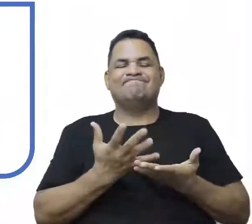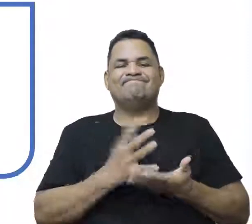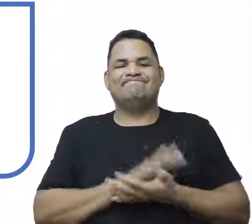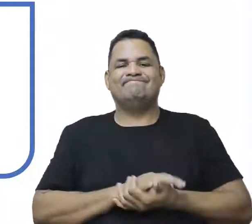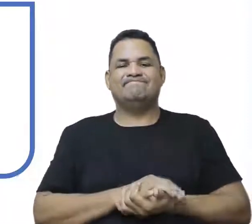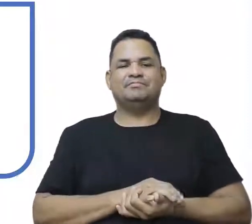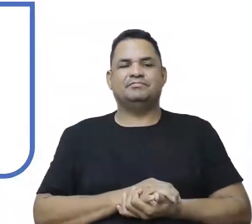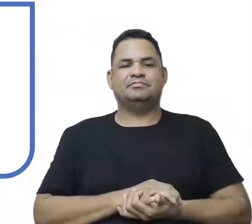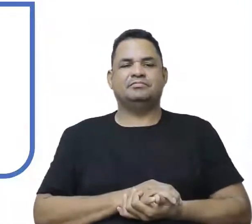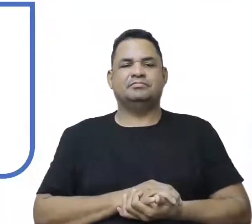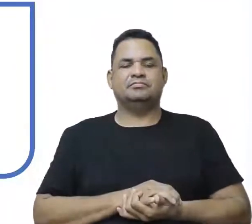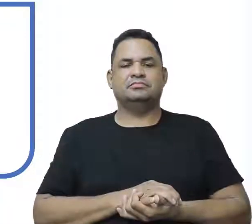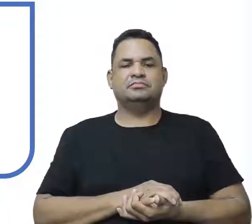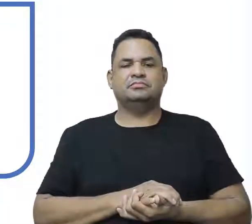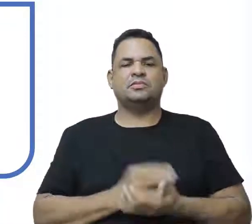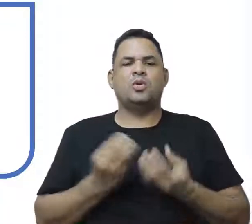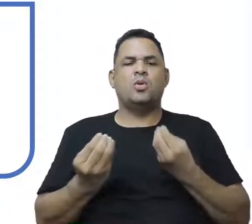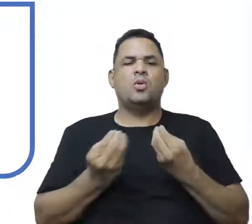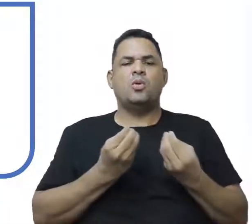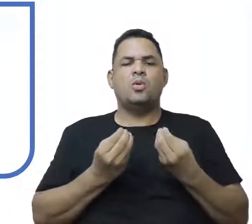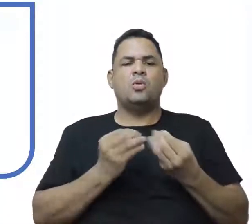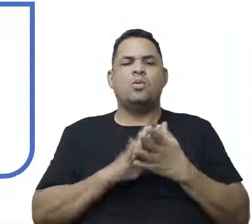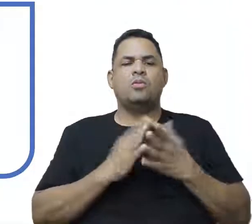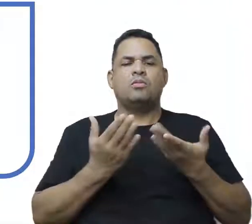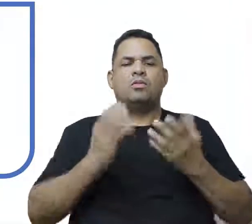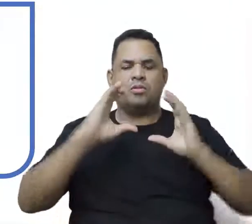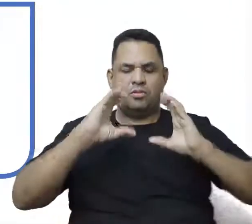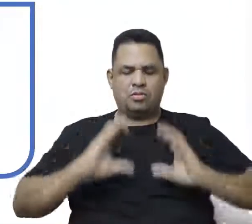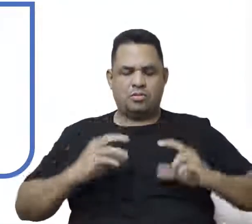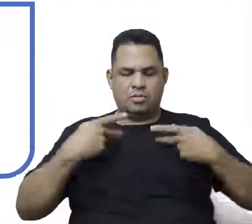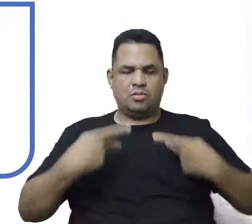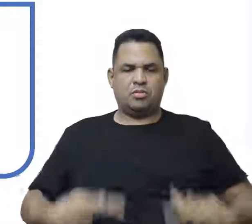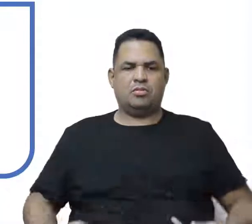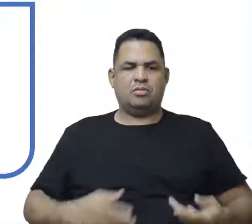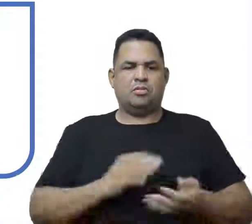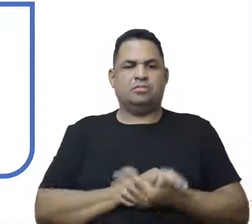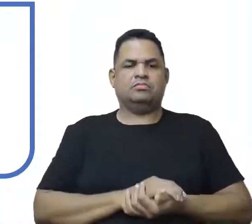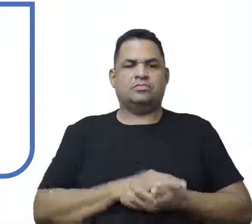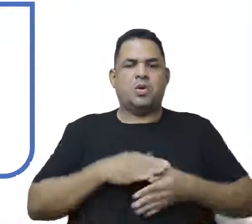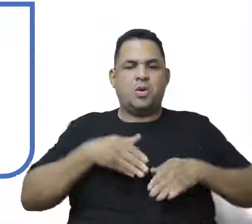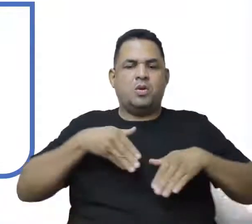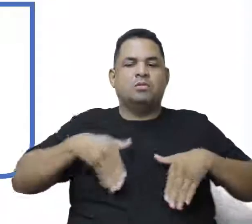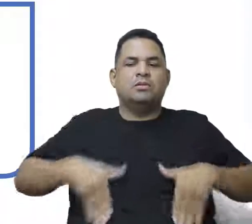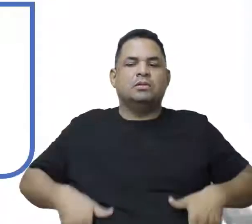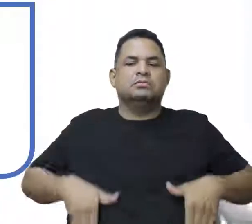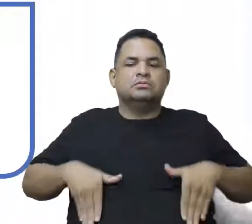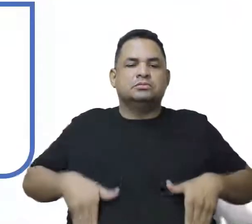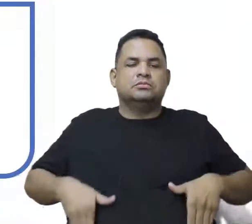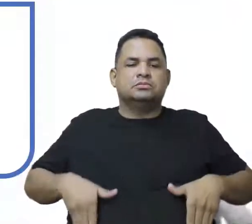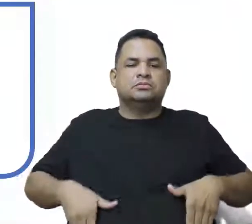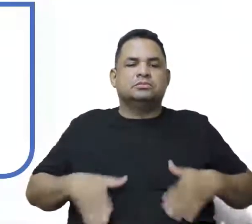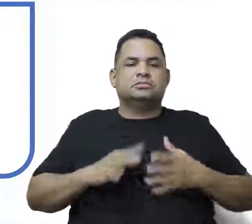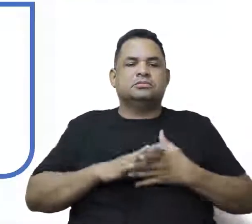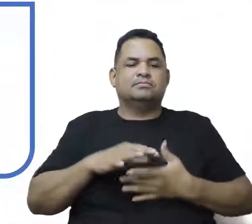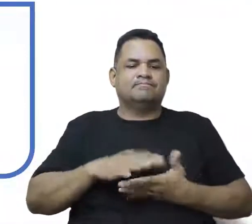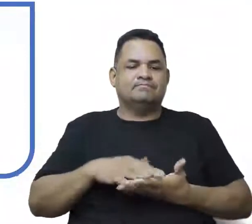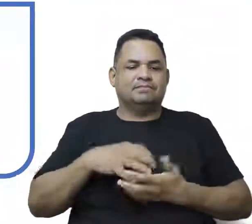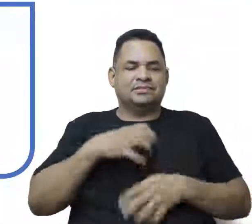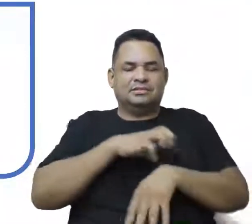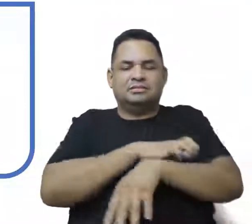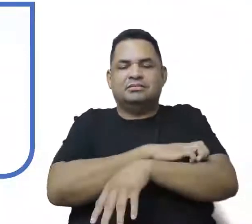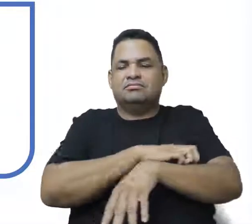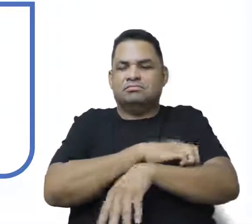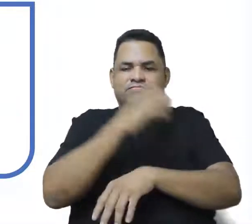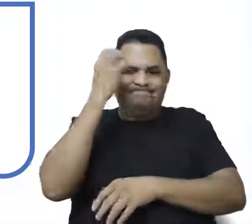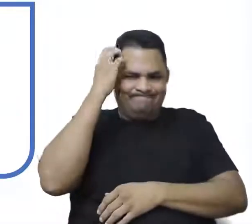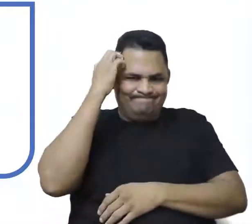muito presente. Como que ficaria esse comportamento do corpo? Mãos no bolso, coçar as partes do